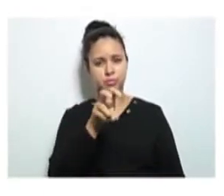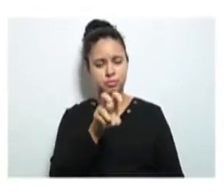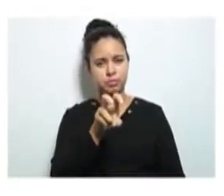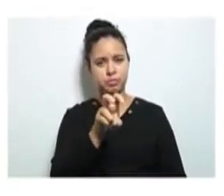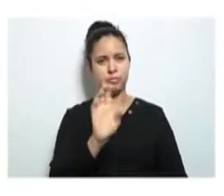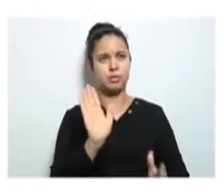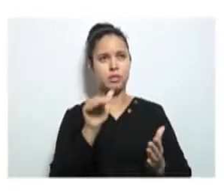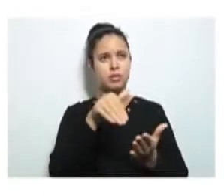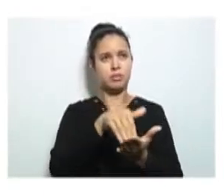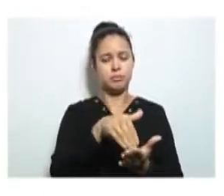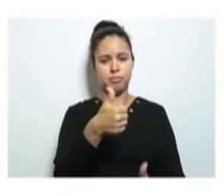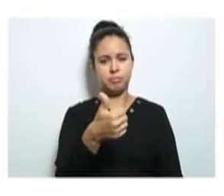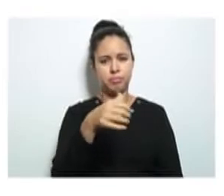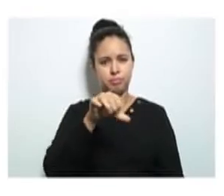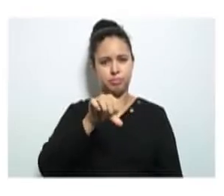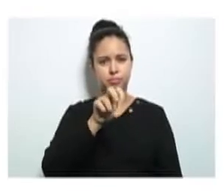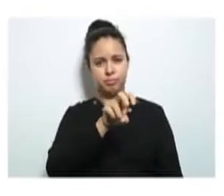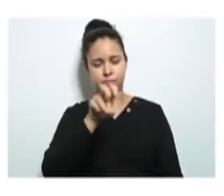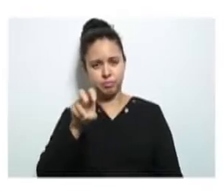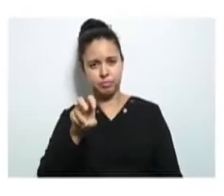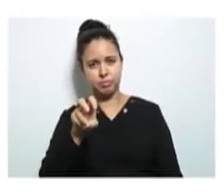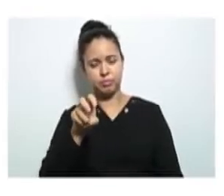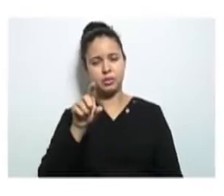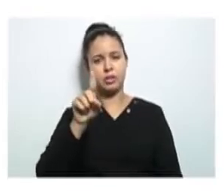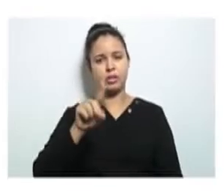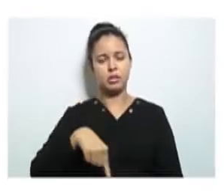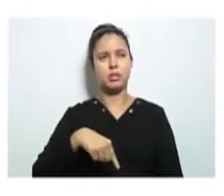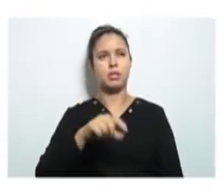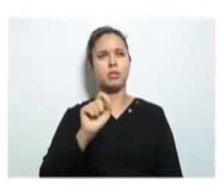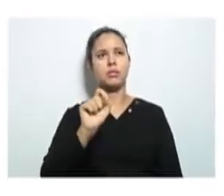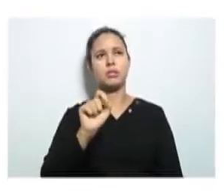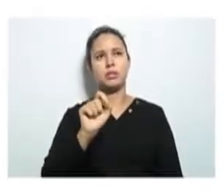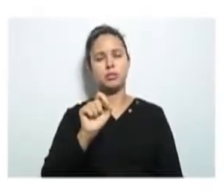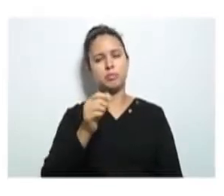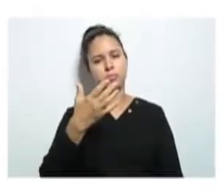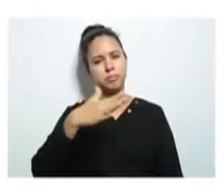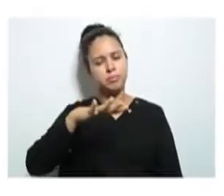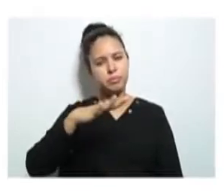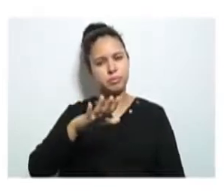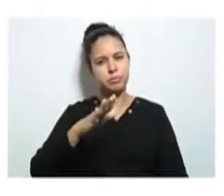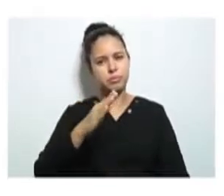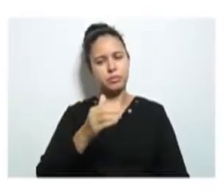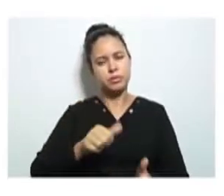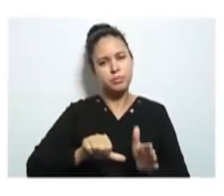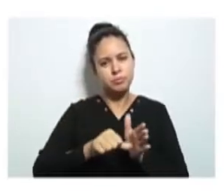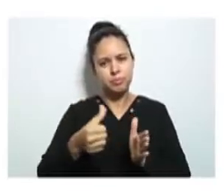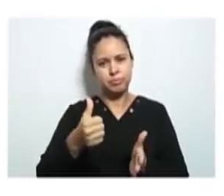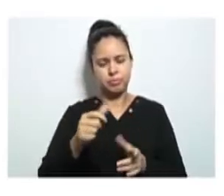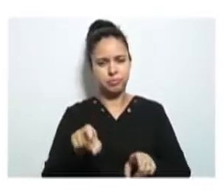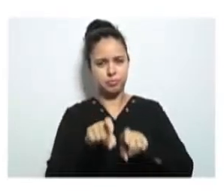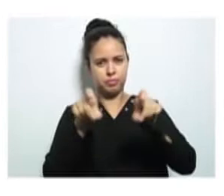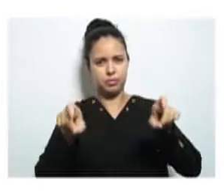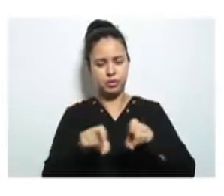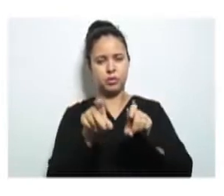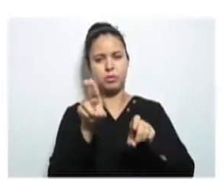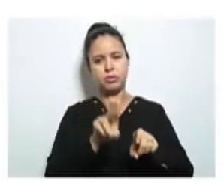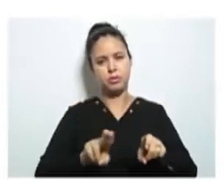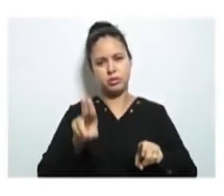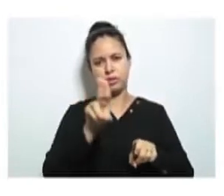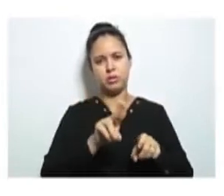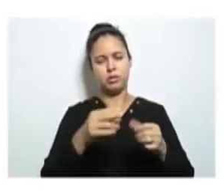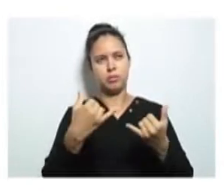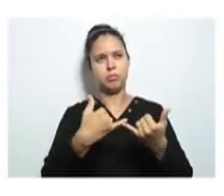a 1955. Em torno de 1940 surgiram os primeiros computadores, que utilizavam